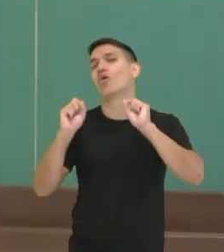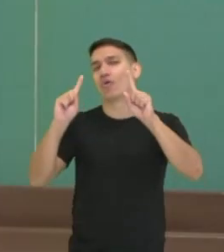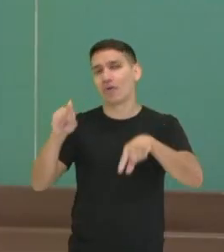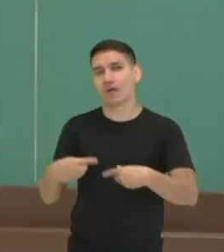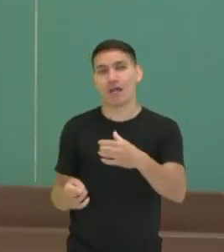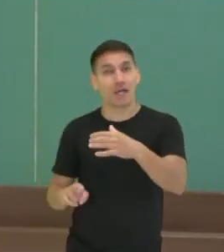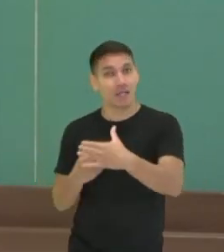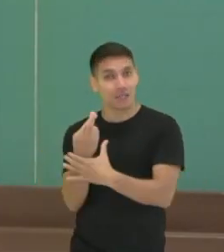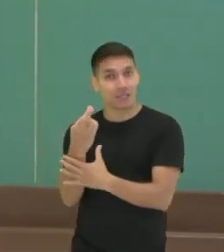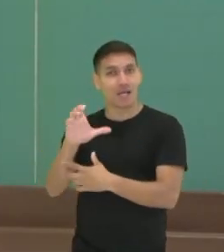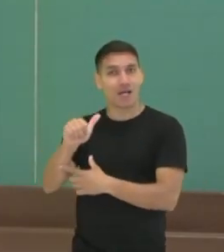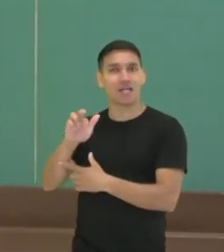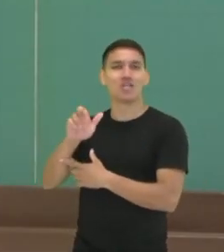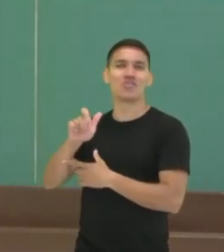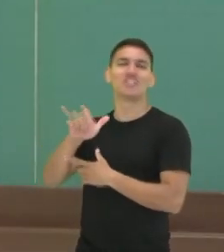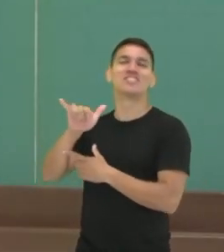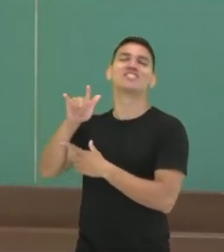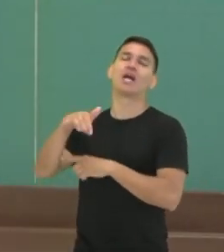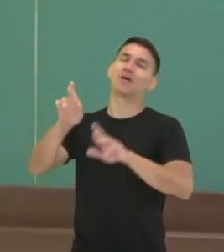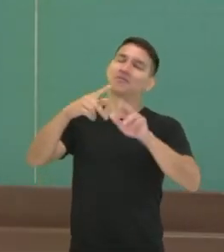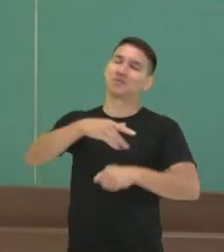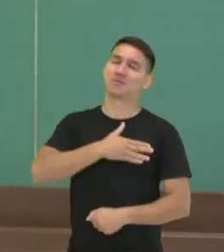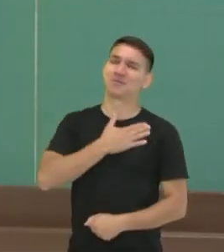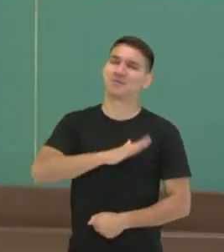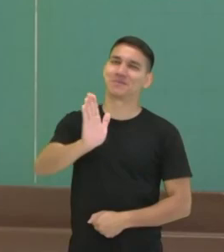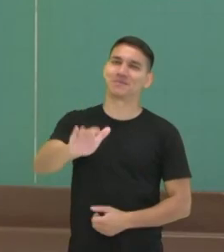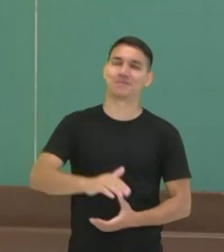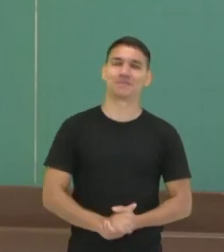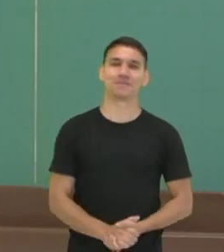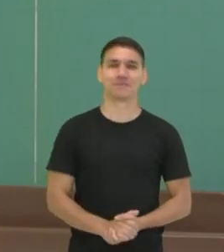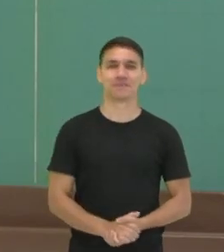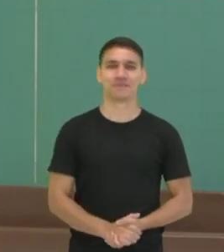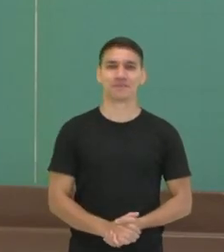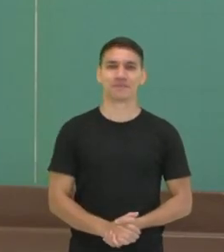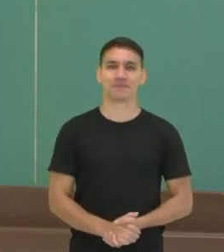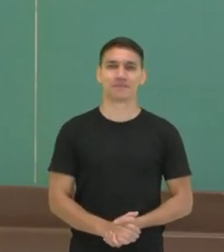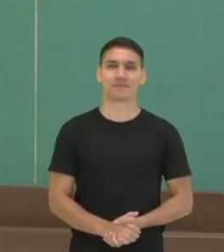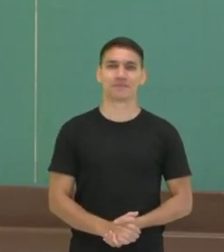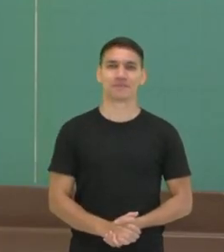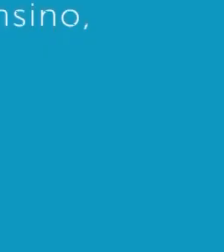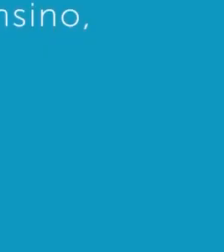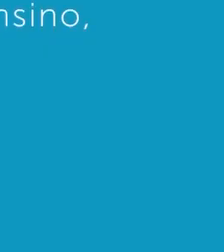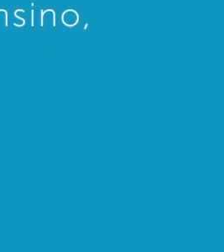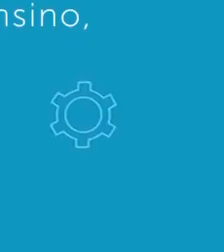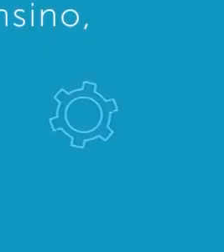Renascença Carolíngia. Espero que vocês tenham gostado e até breve. Até!